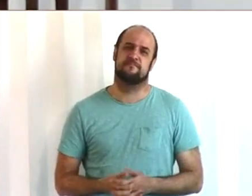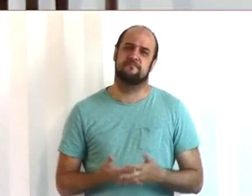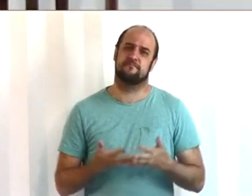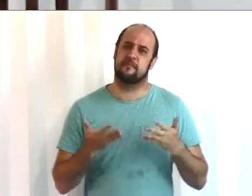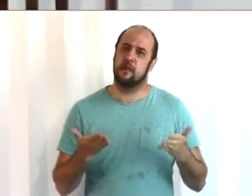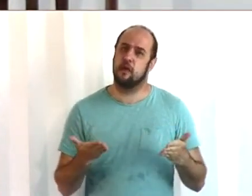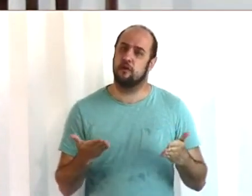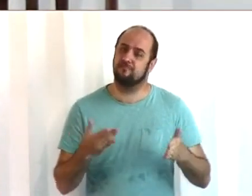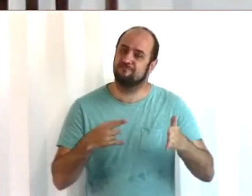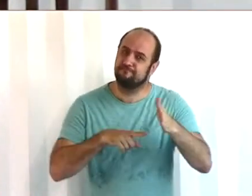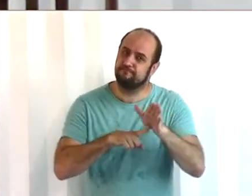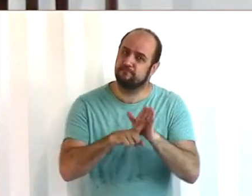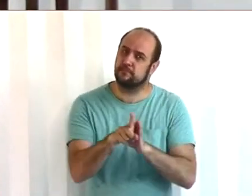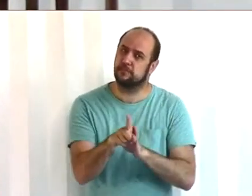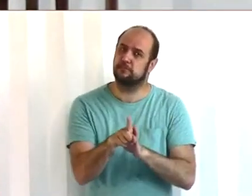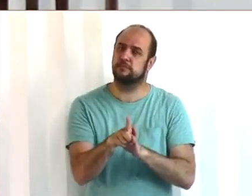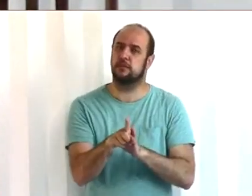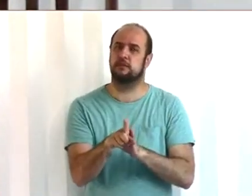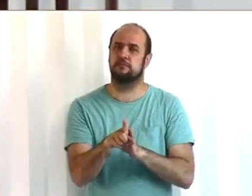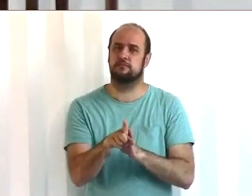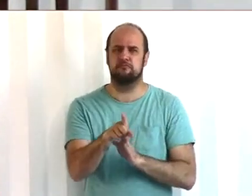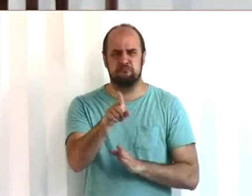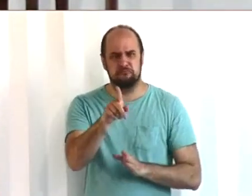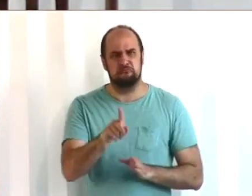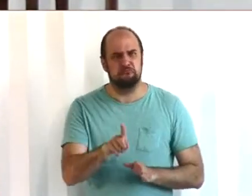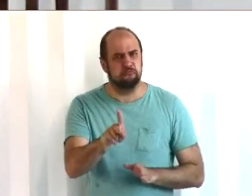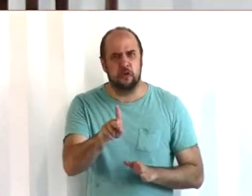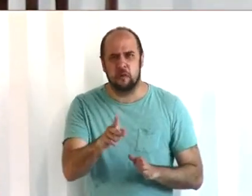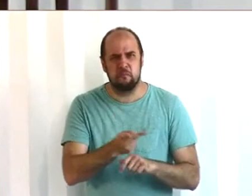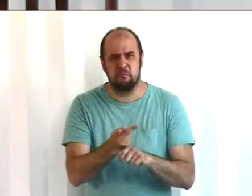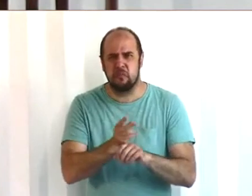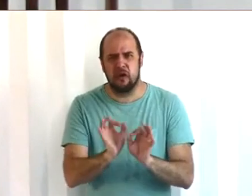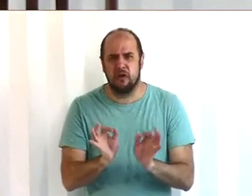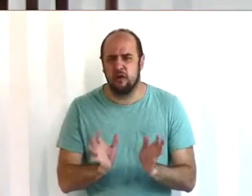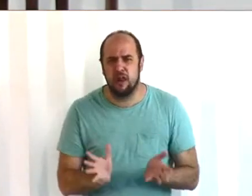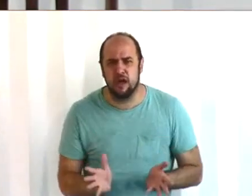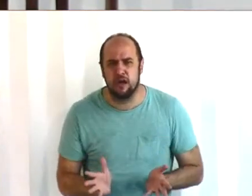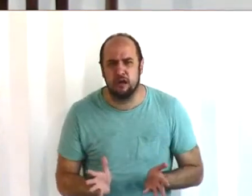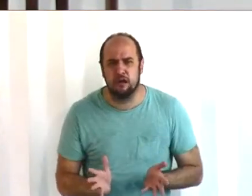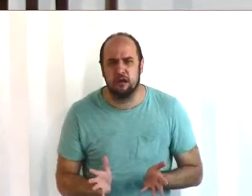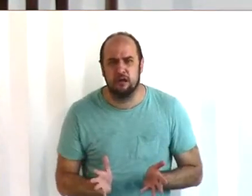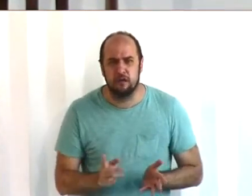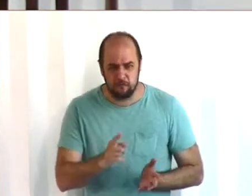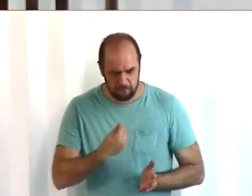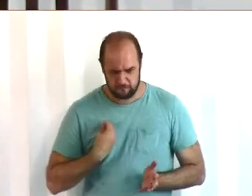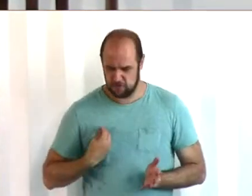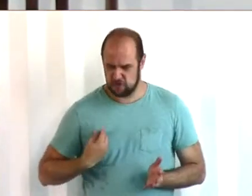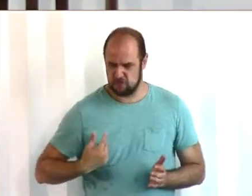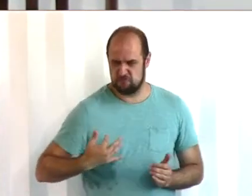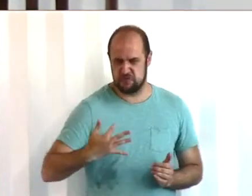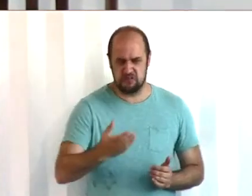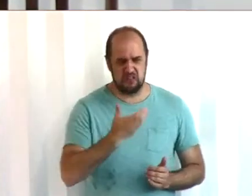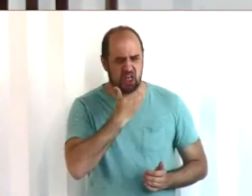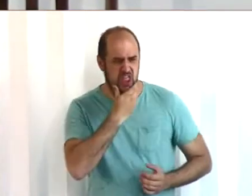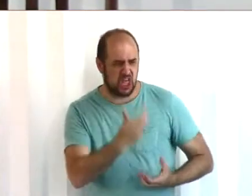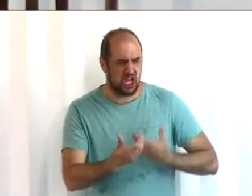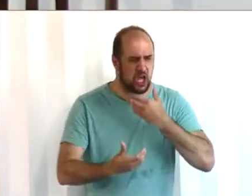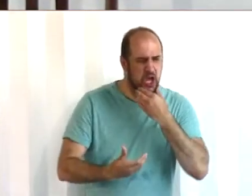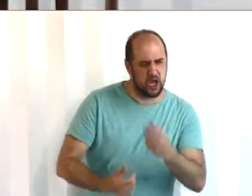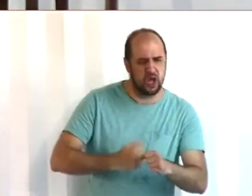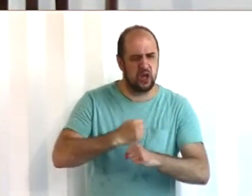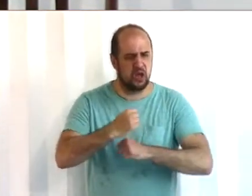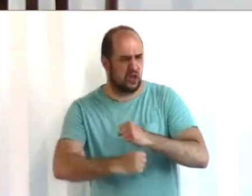E eu te perguntaria, na mesma humildade, você vai continuar não procurando? Você vai continuar vivendo de Natal em